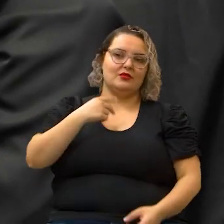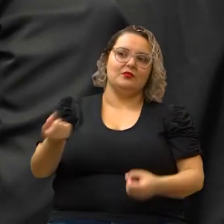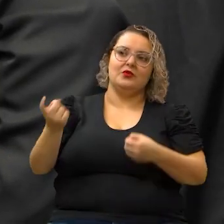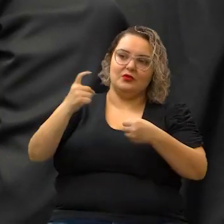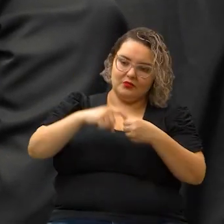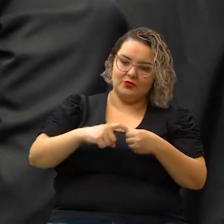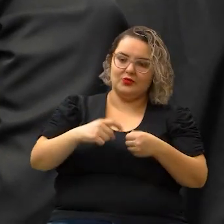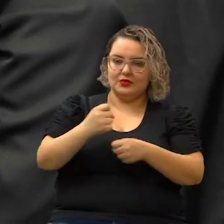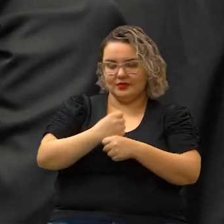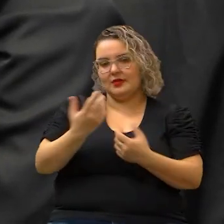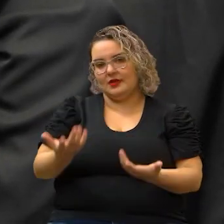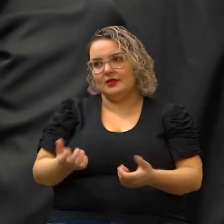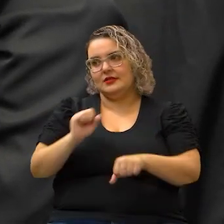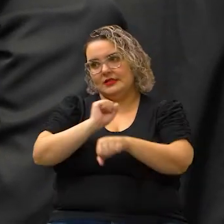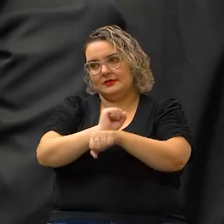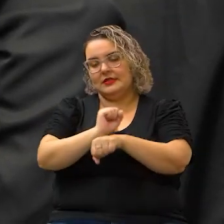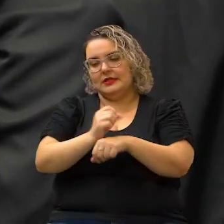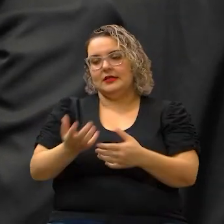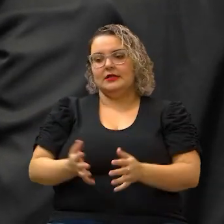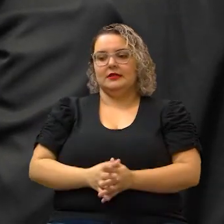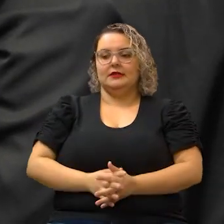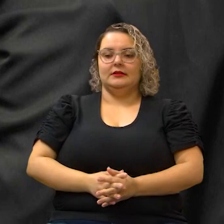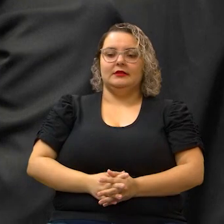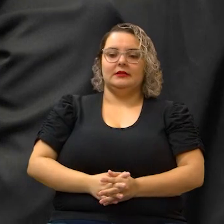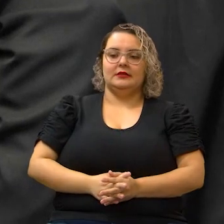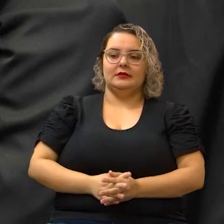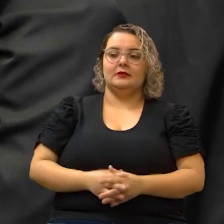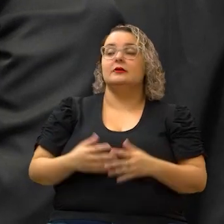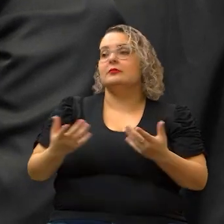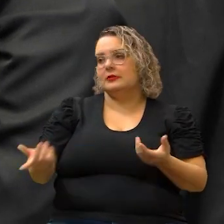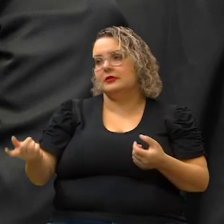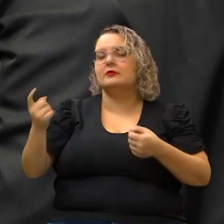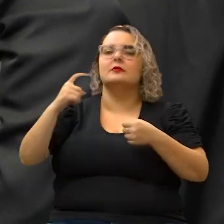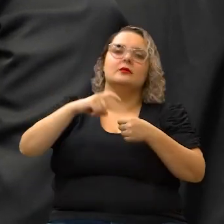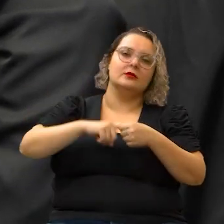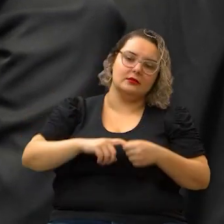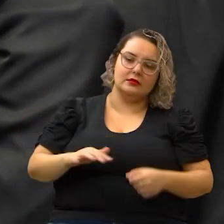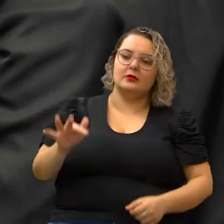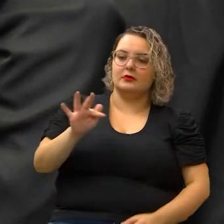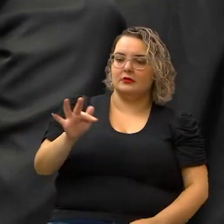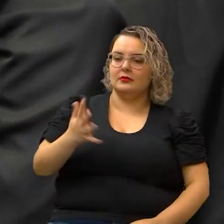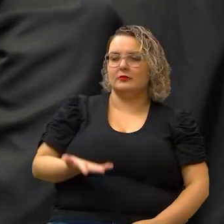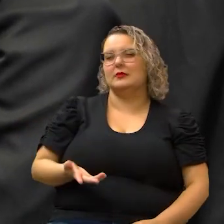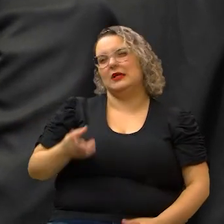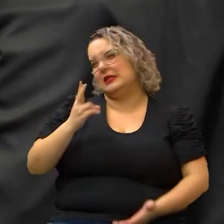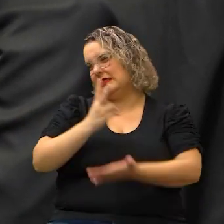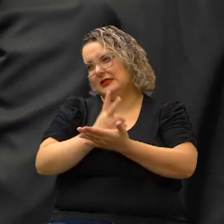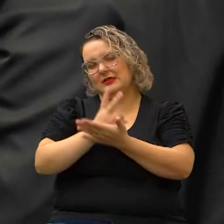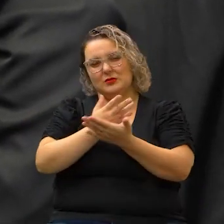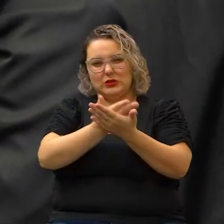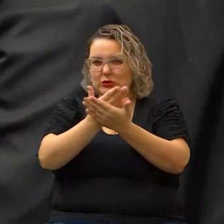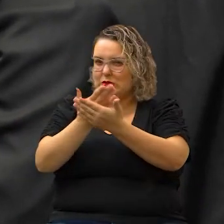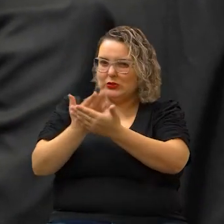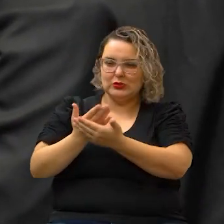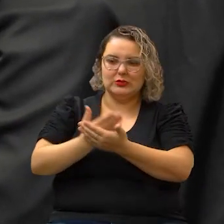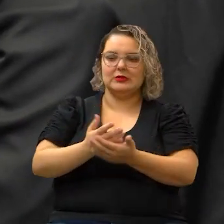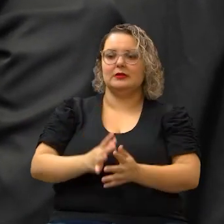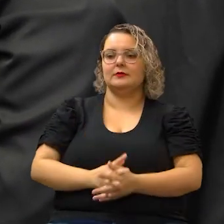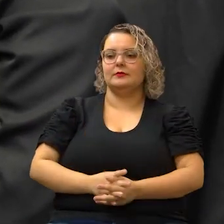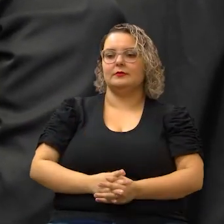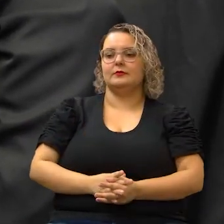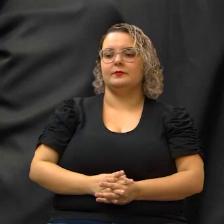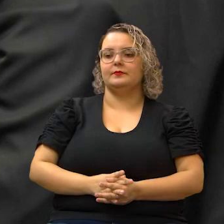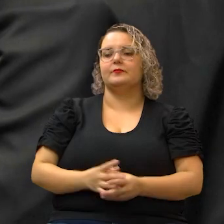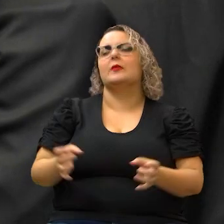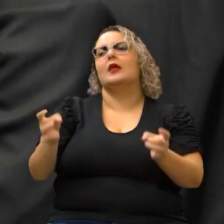voltar naquele ano, né, precisei esperar. Mas aí retomei a faculdade, quer dizer, eu sempre estava estudando, né, saí de uma e já caía na